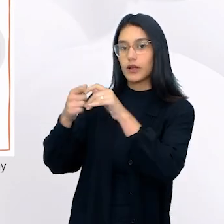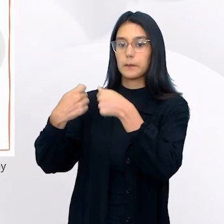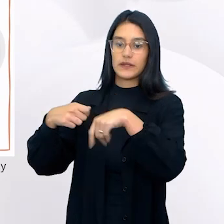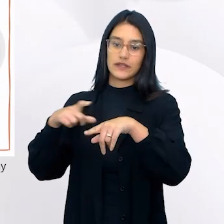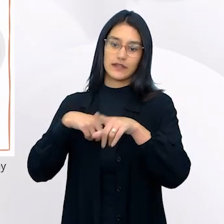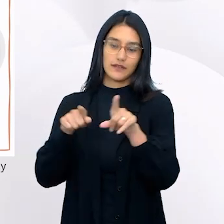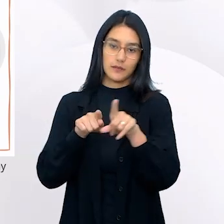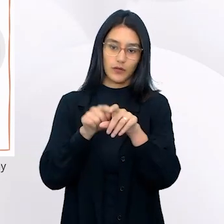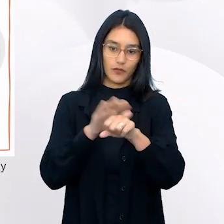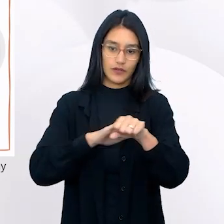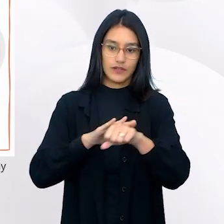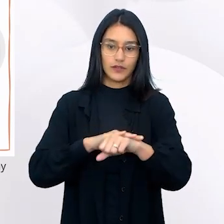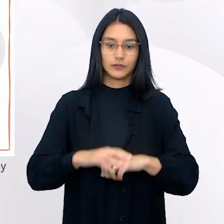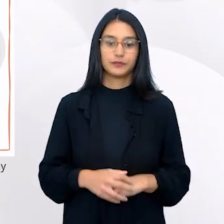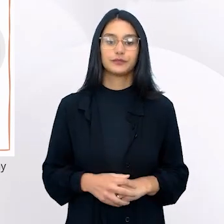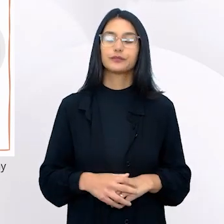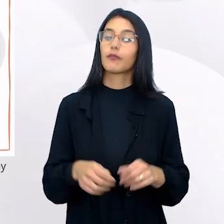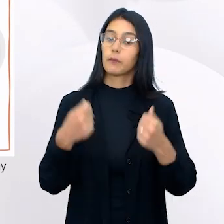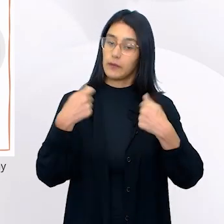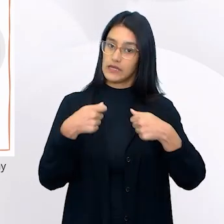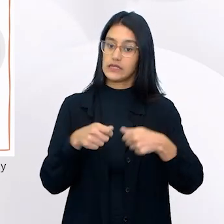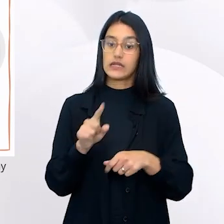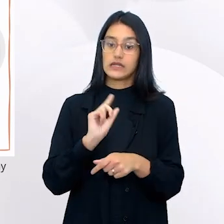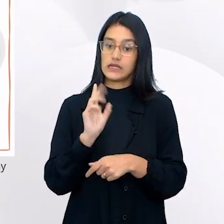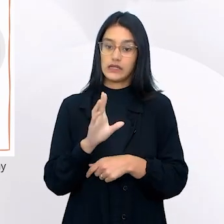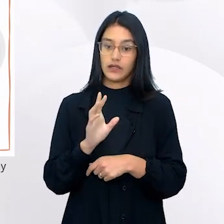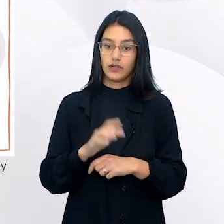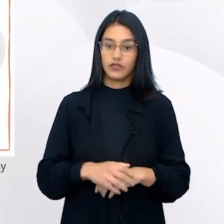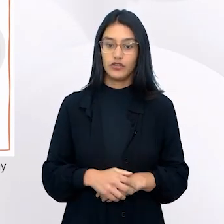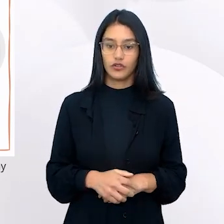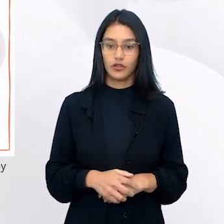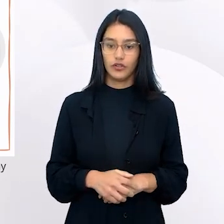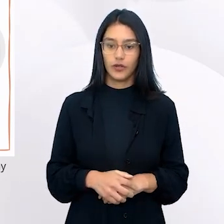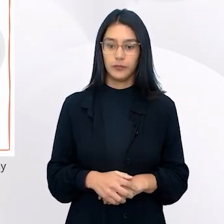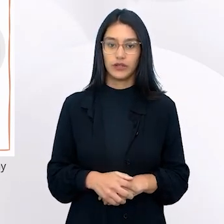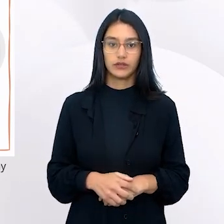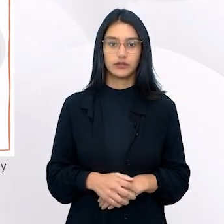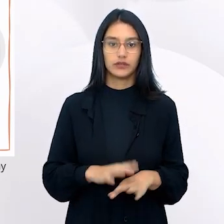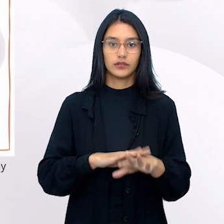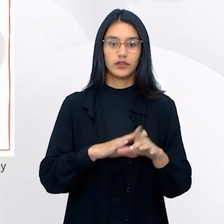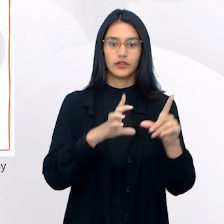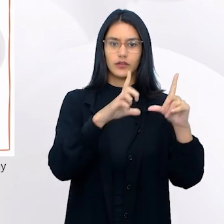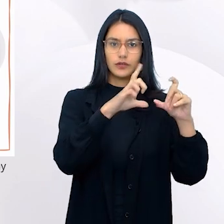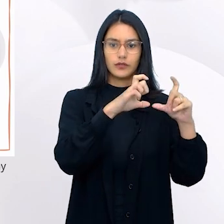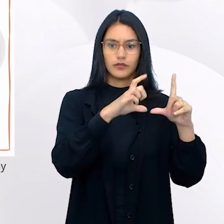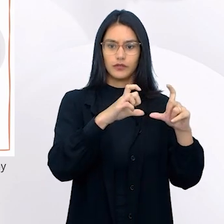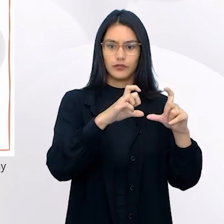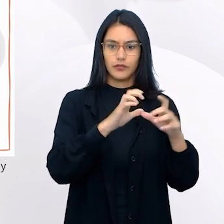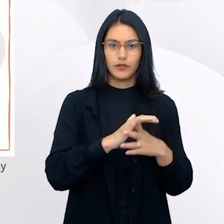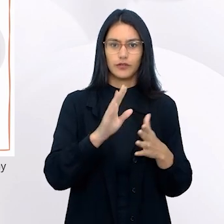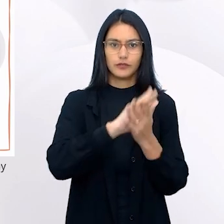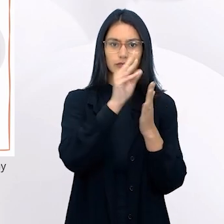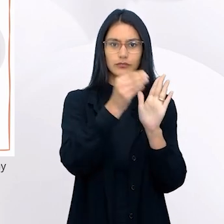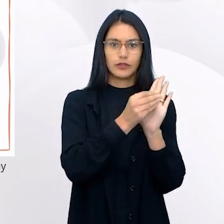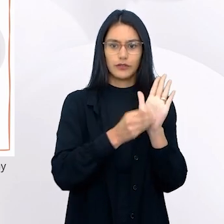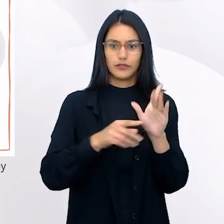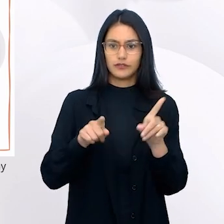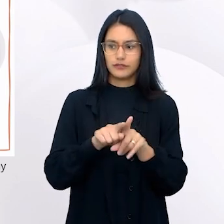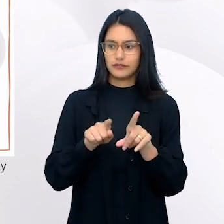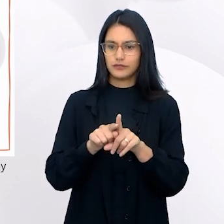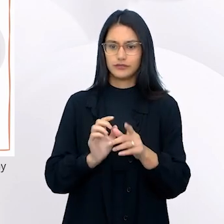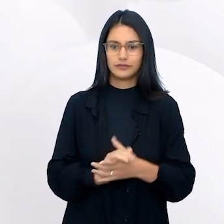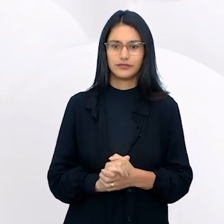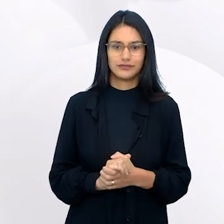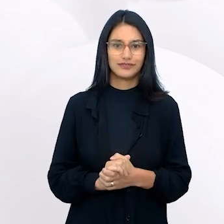precisa ser dialogado, precisa, senão vai ficar só um tira-foto ou um copia e cola, né? E não é esse